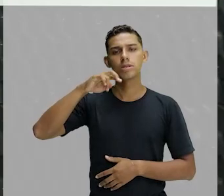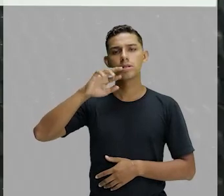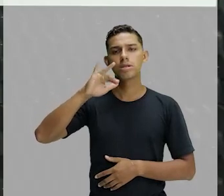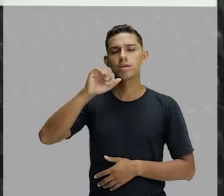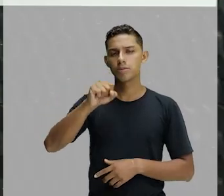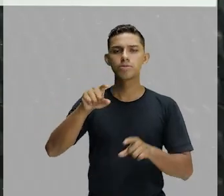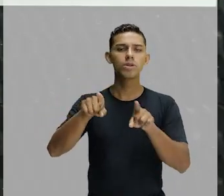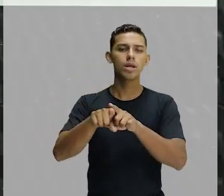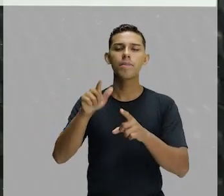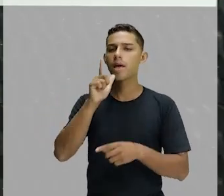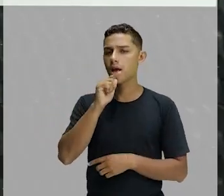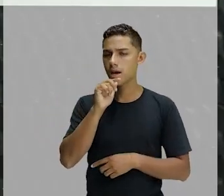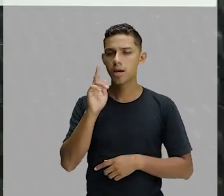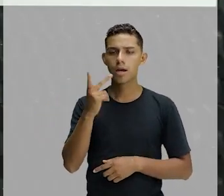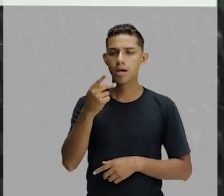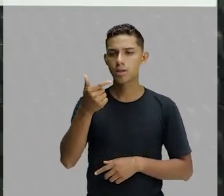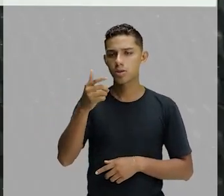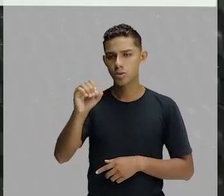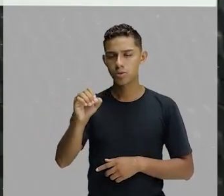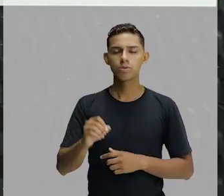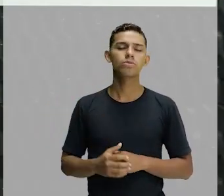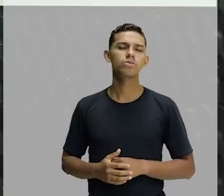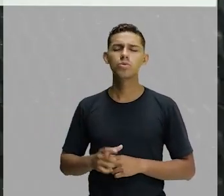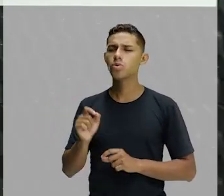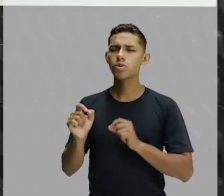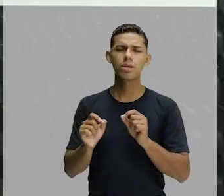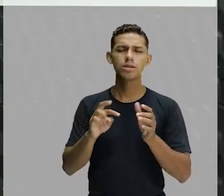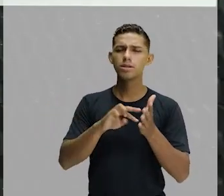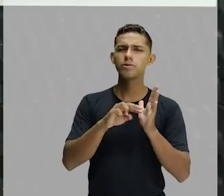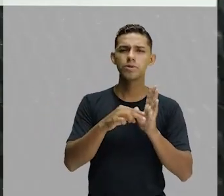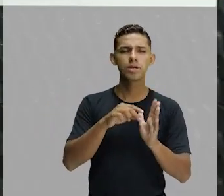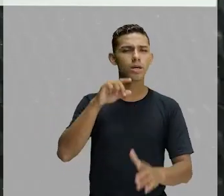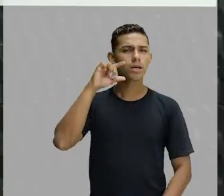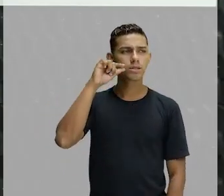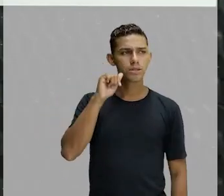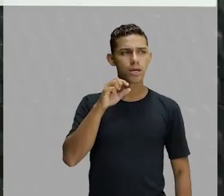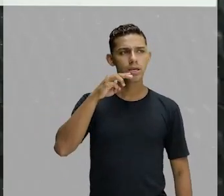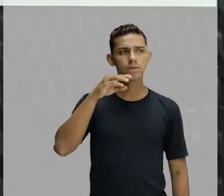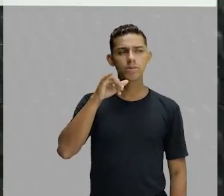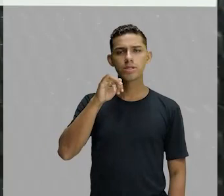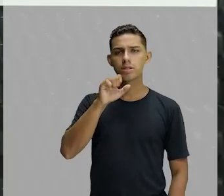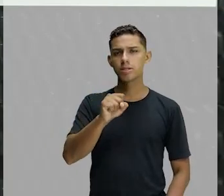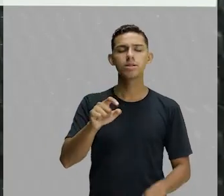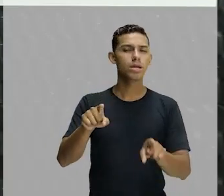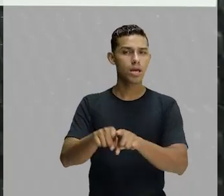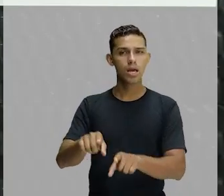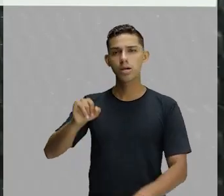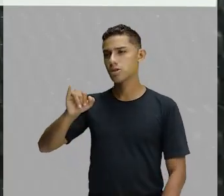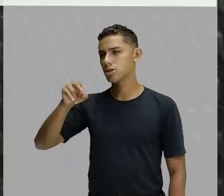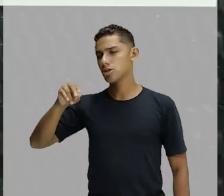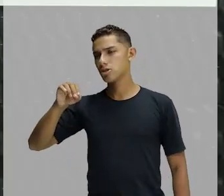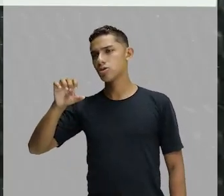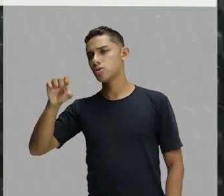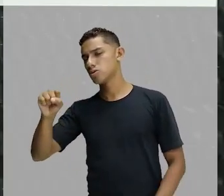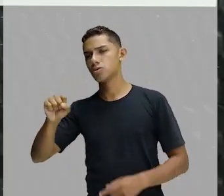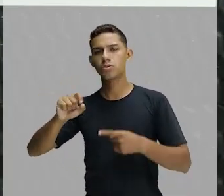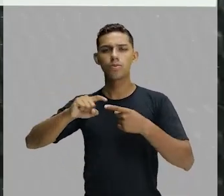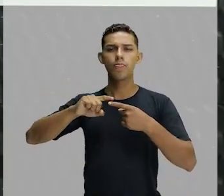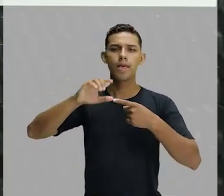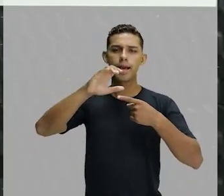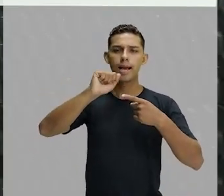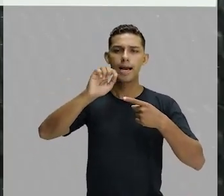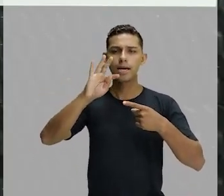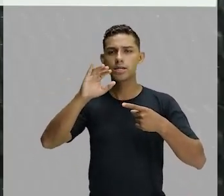de água e sais minerais. O que são esses sais minerais? São os famosos íons, né? Os cátions e os ânions,